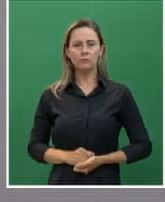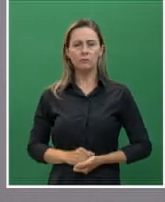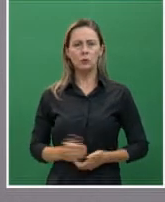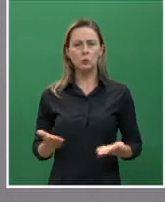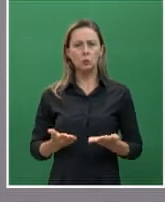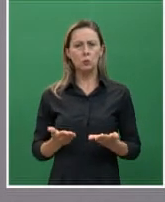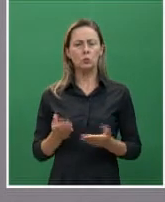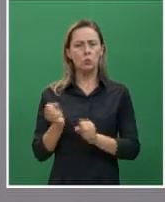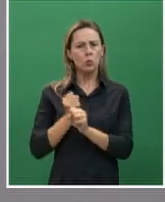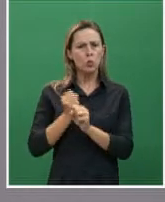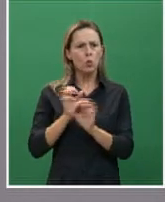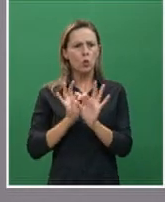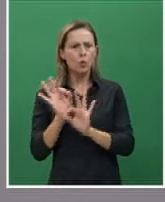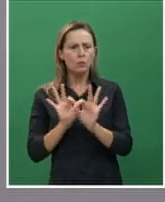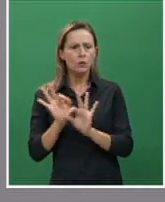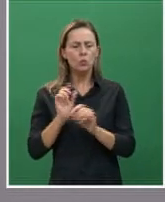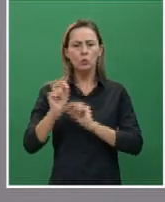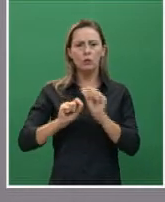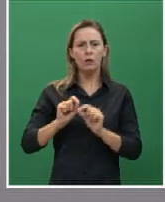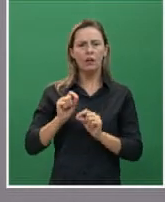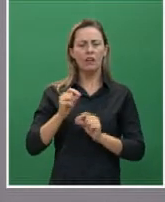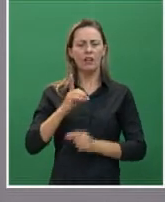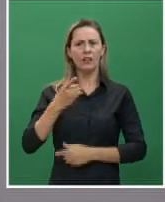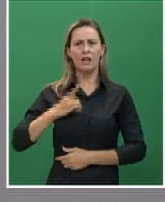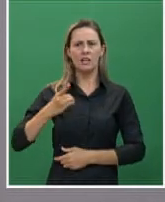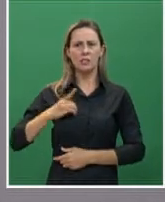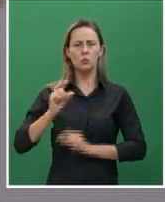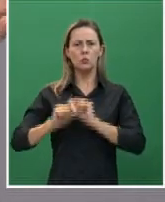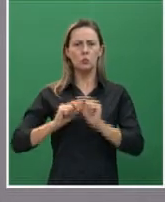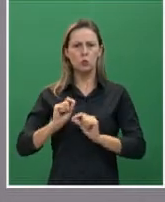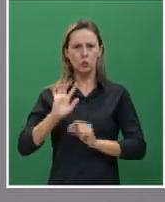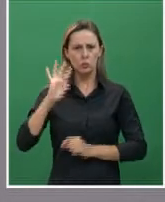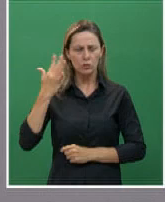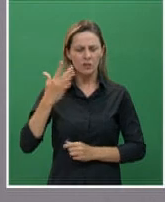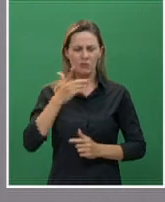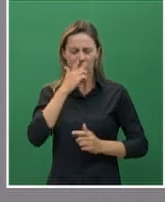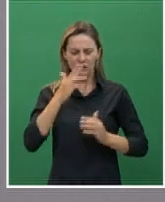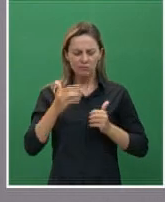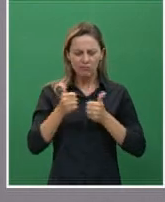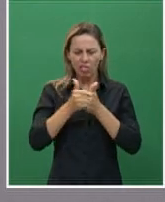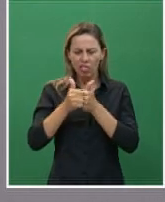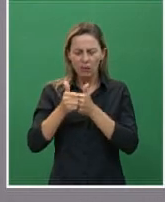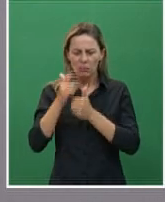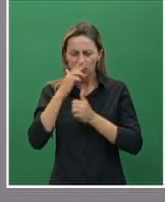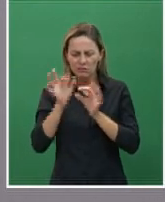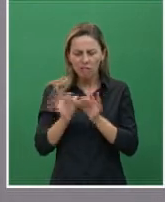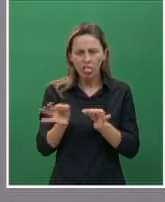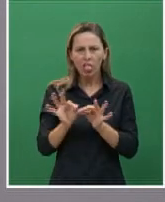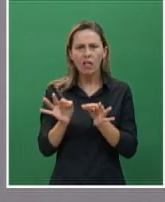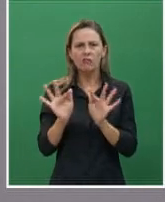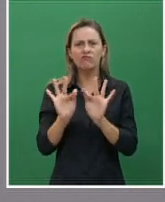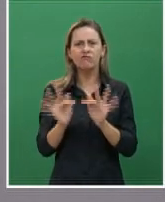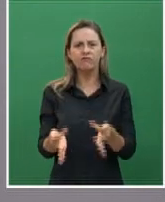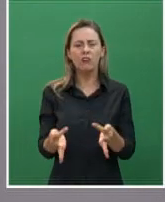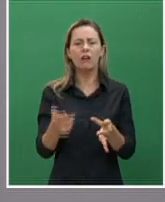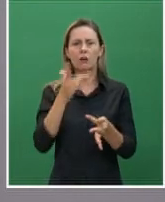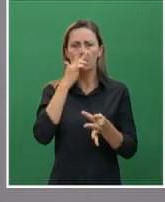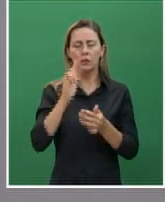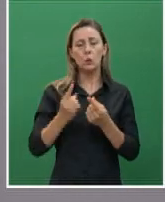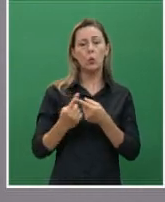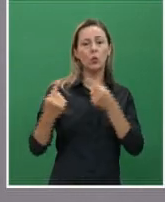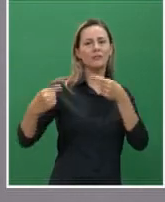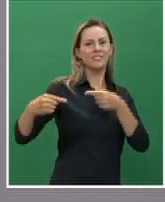obra da liga da chamada ligação Velha Garcia que na verdade é uma picada né um puxadinho que tá sendo é que tá sendo aberto contrário